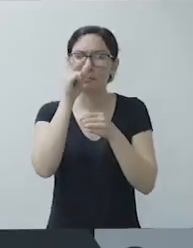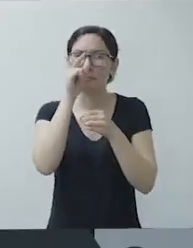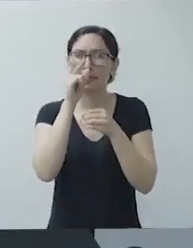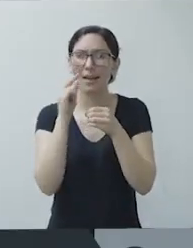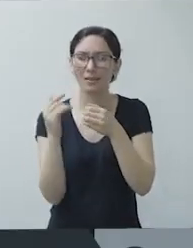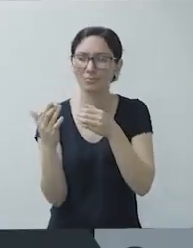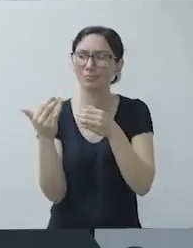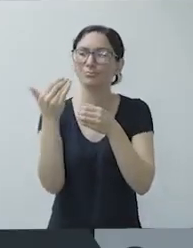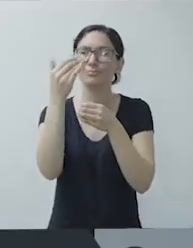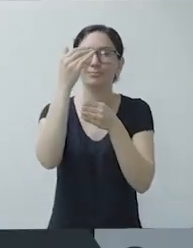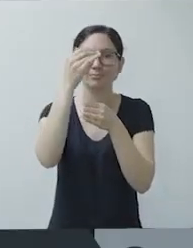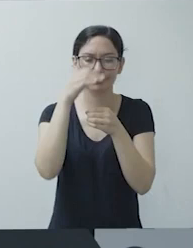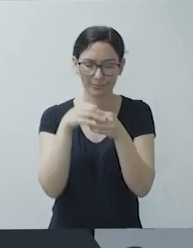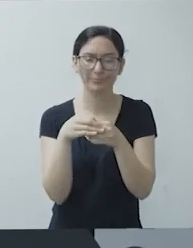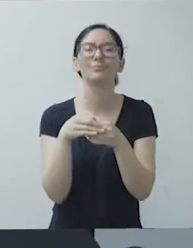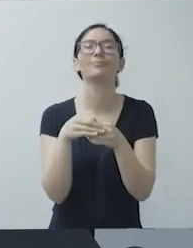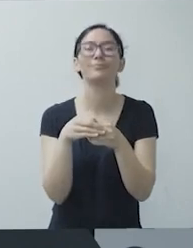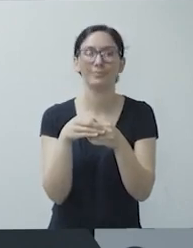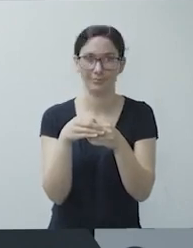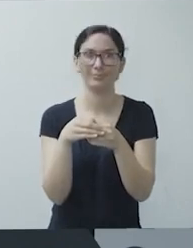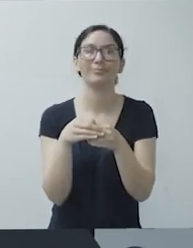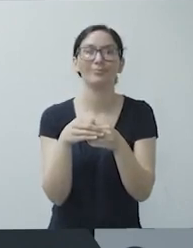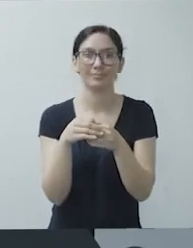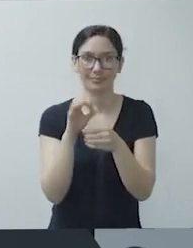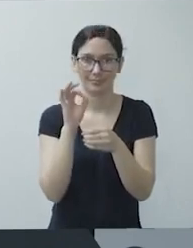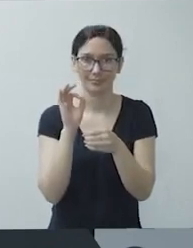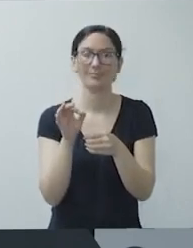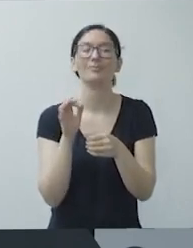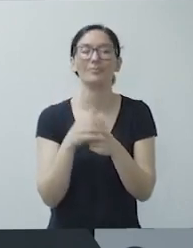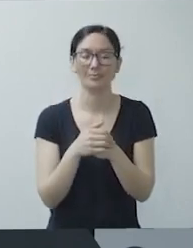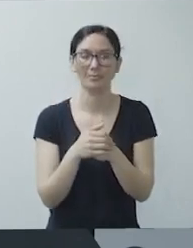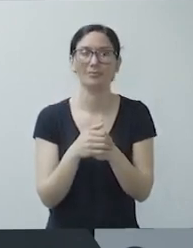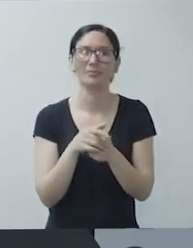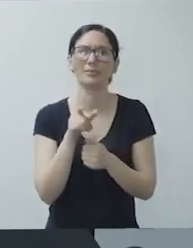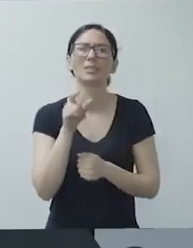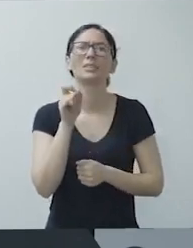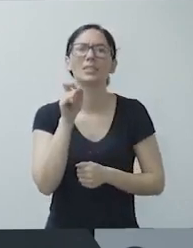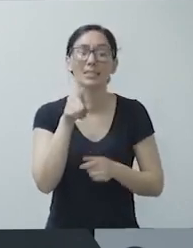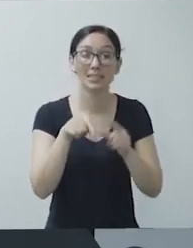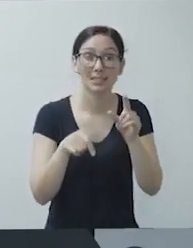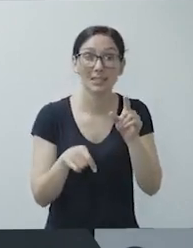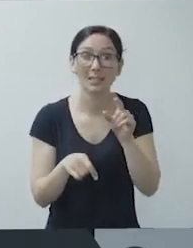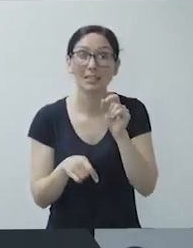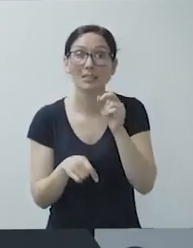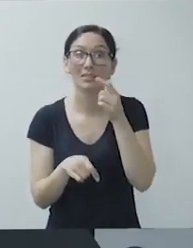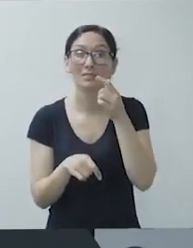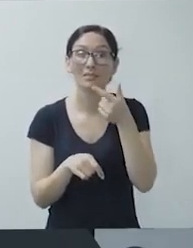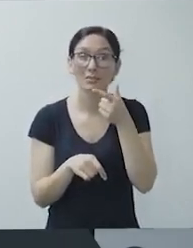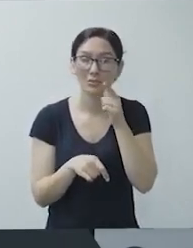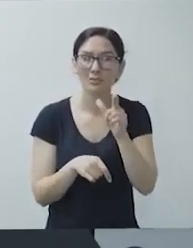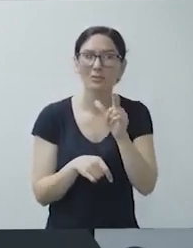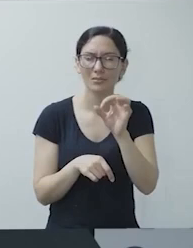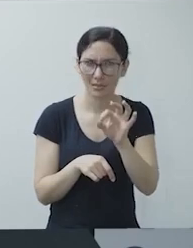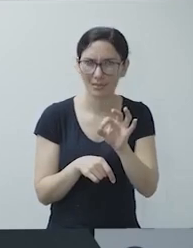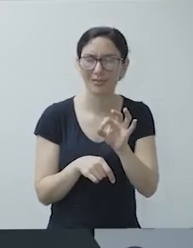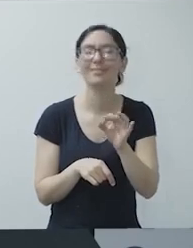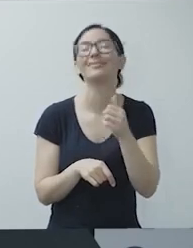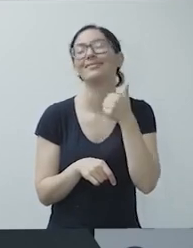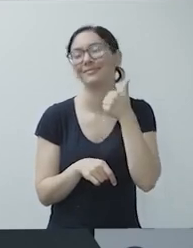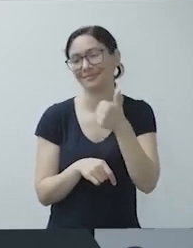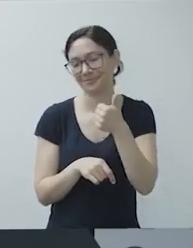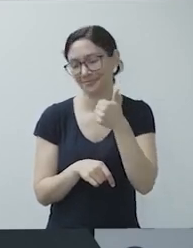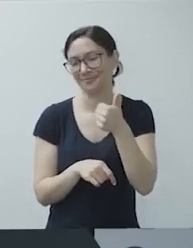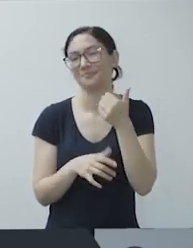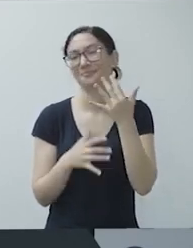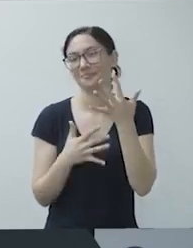isso? Então, em cima. Quem acertou? Ah, com certeza